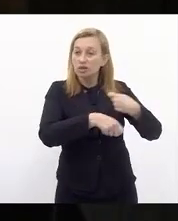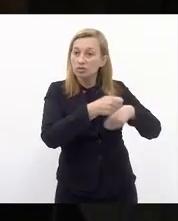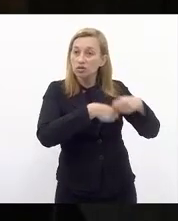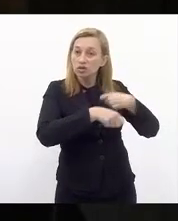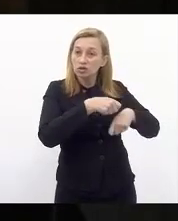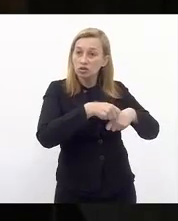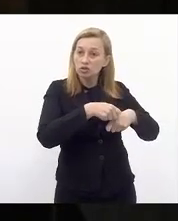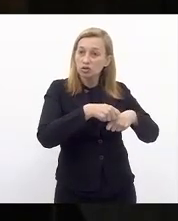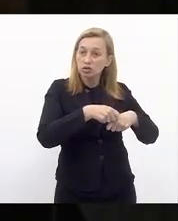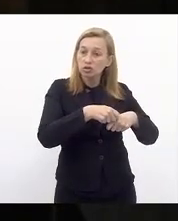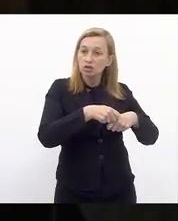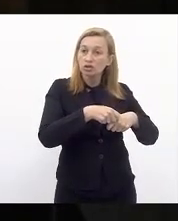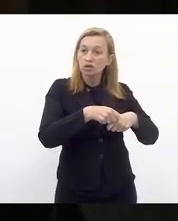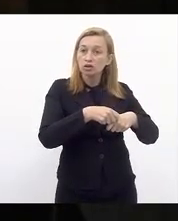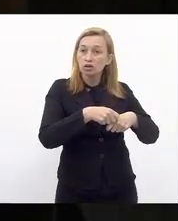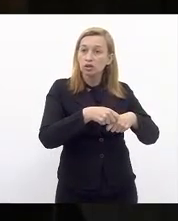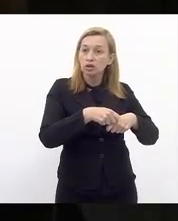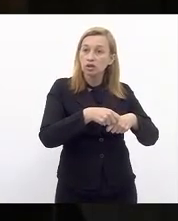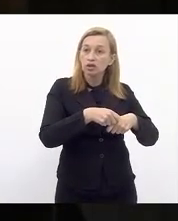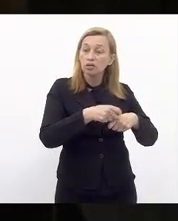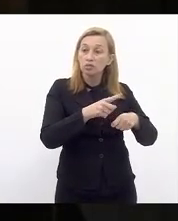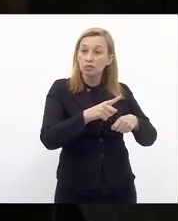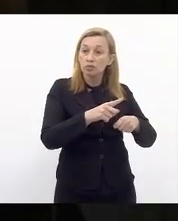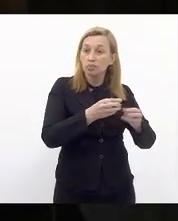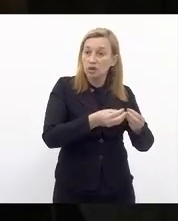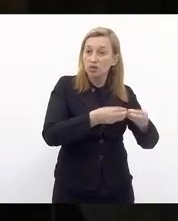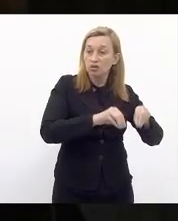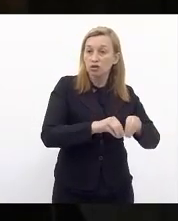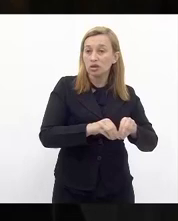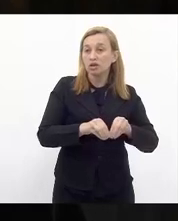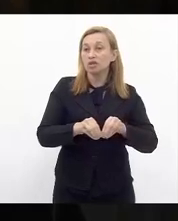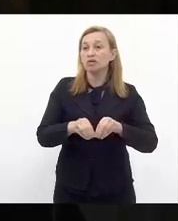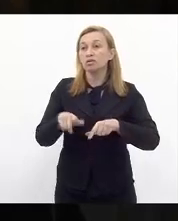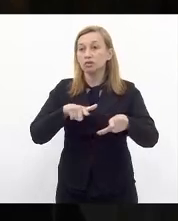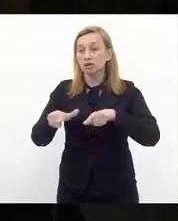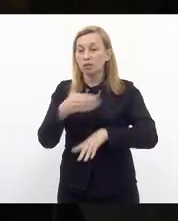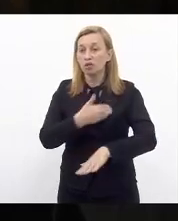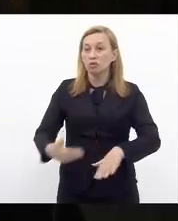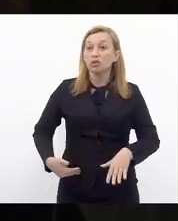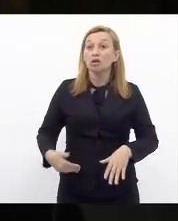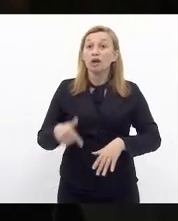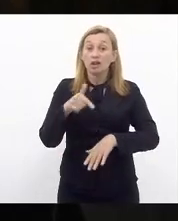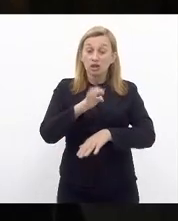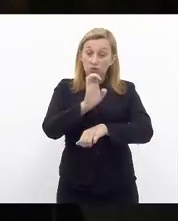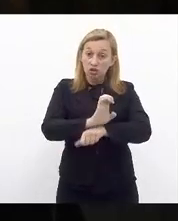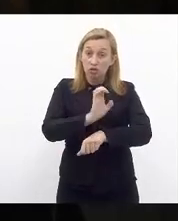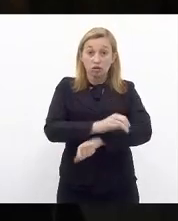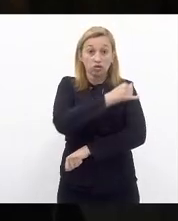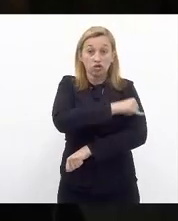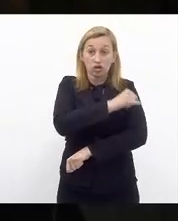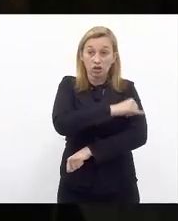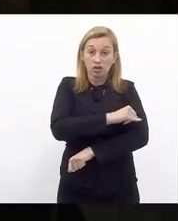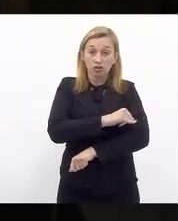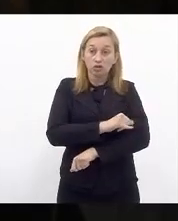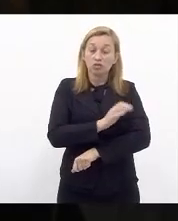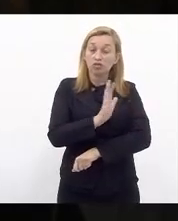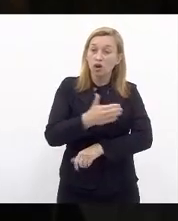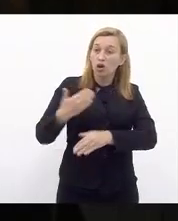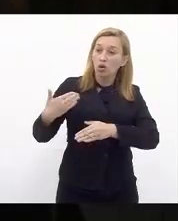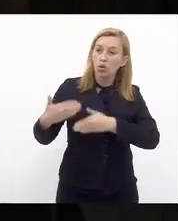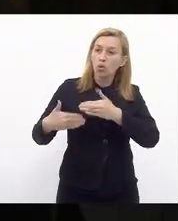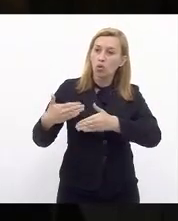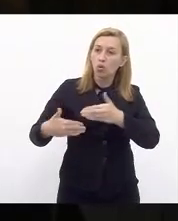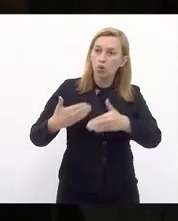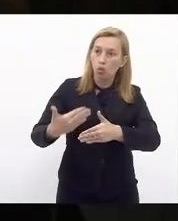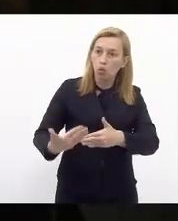desmonte do serviço público nos estados e no caso do Rio de Janeiro um estado que se encontra já há um longo